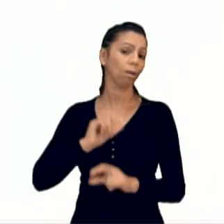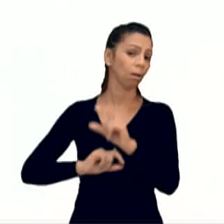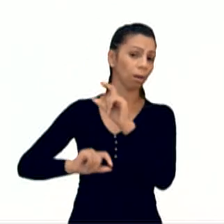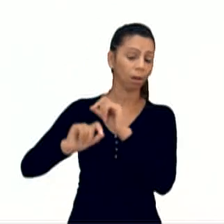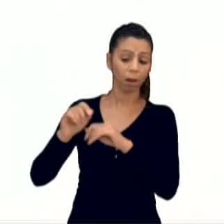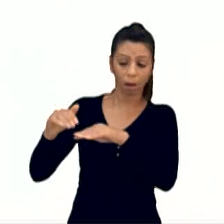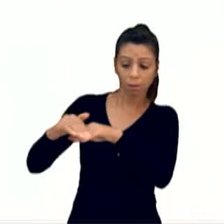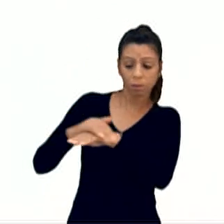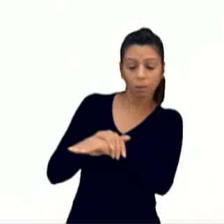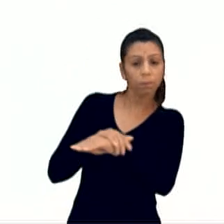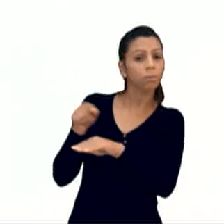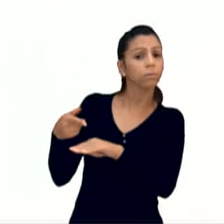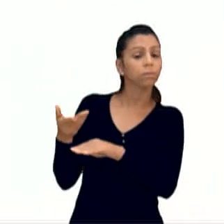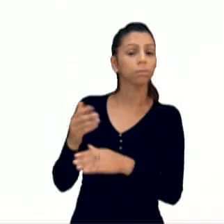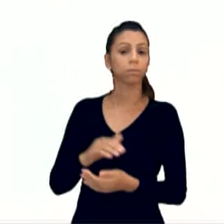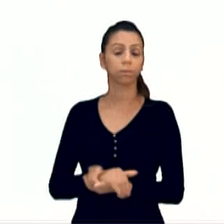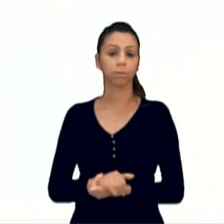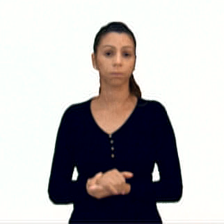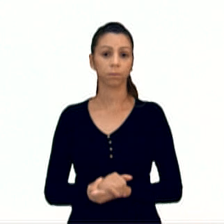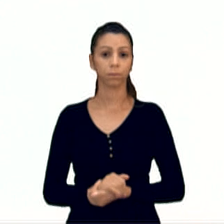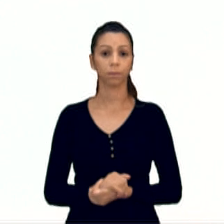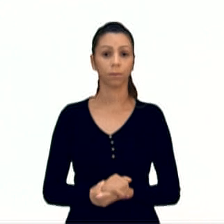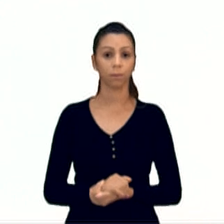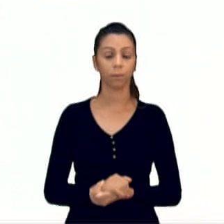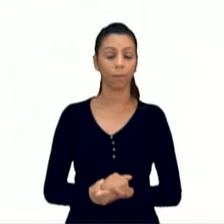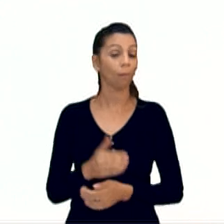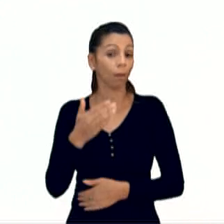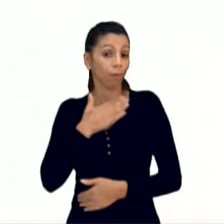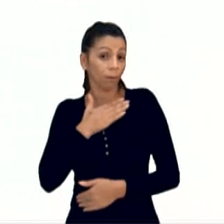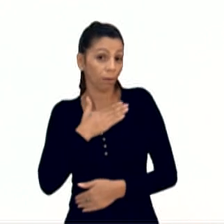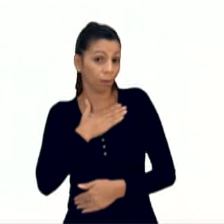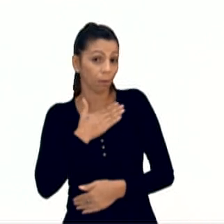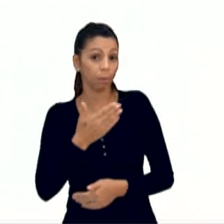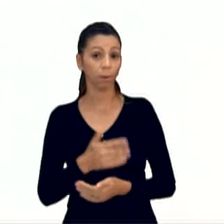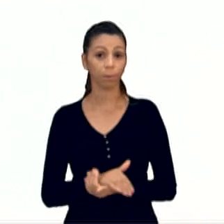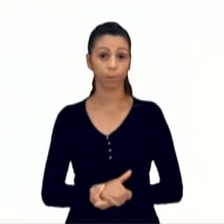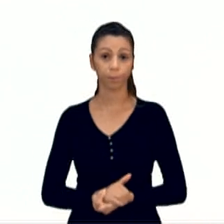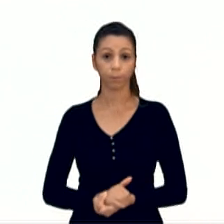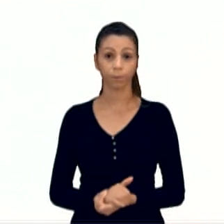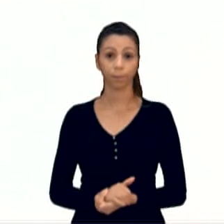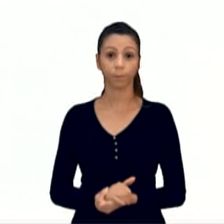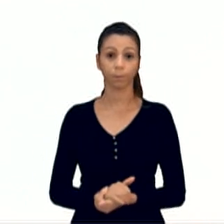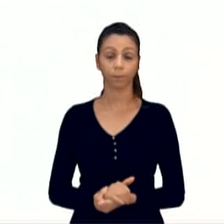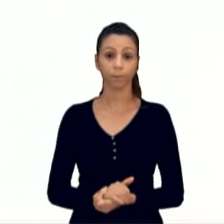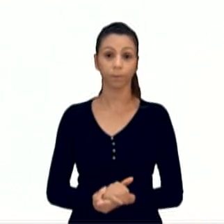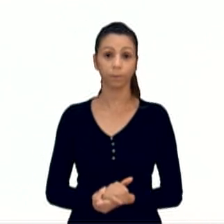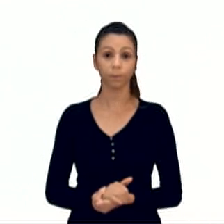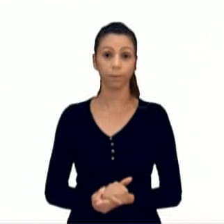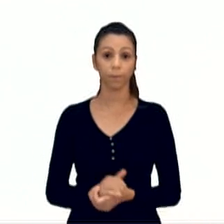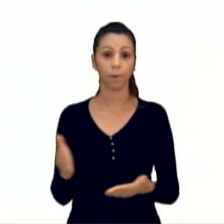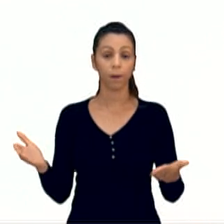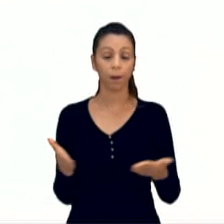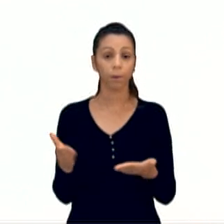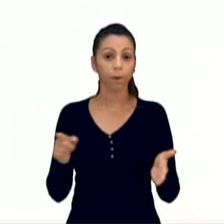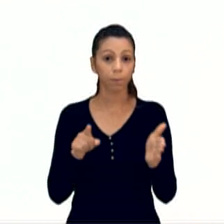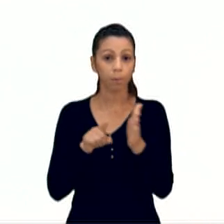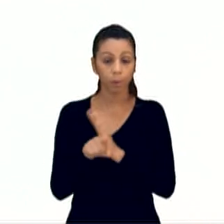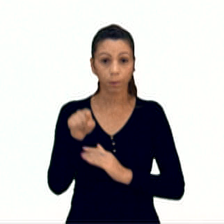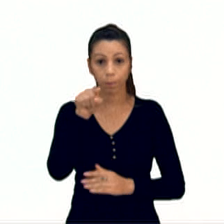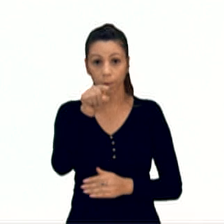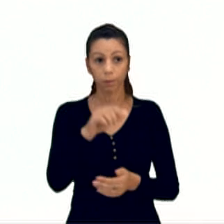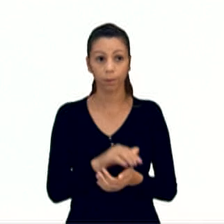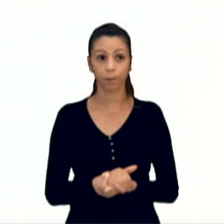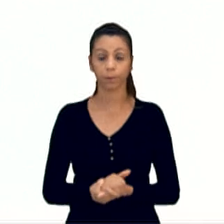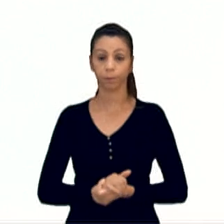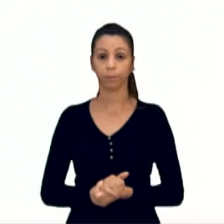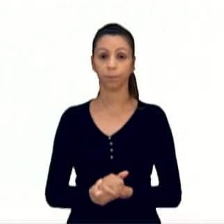esses sapatos? They are mine, eles são meus. E agora uma questão aqui para vocês. This